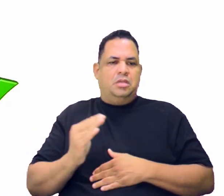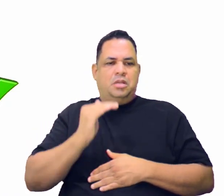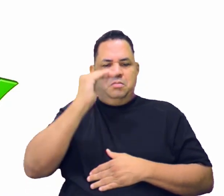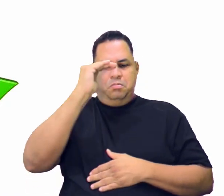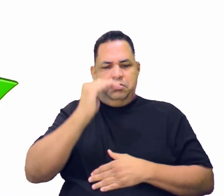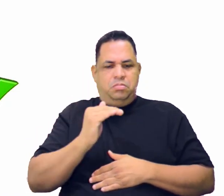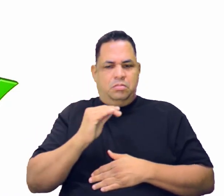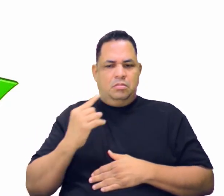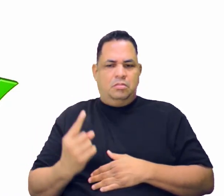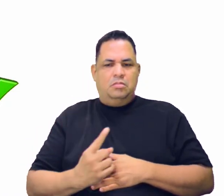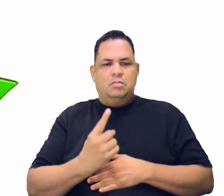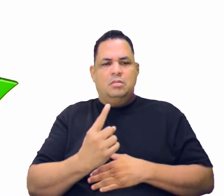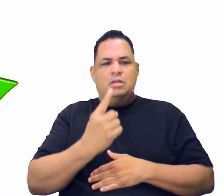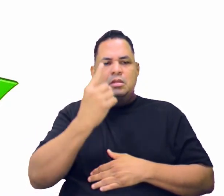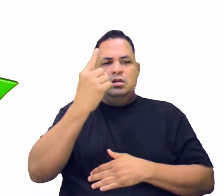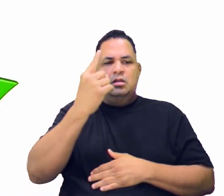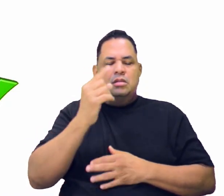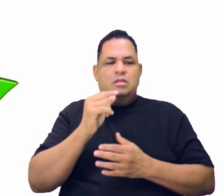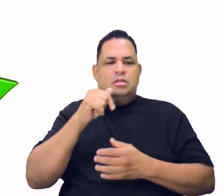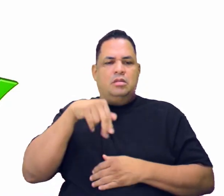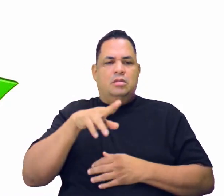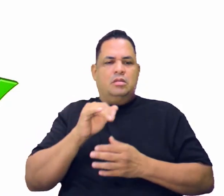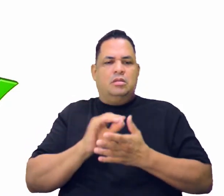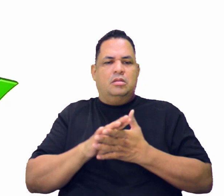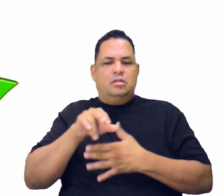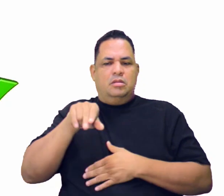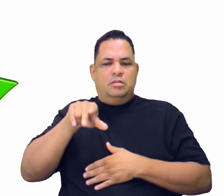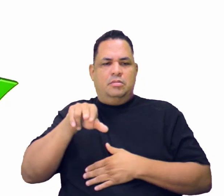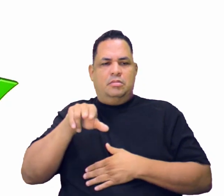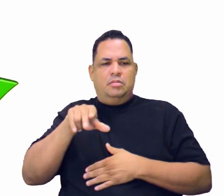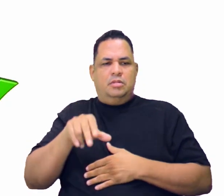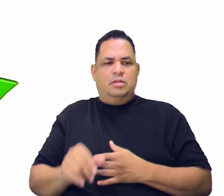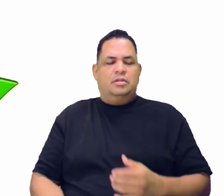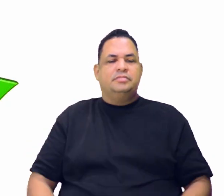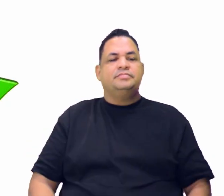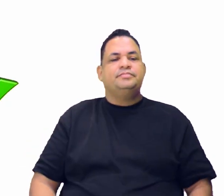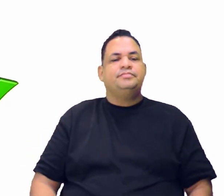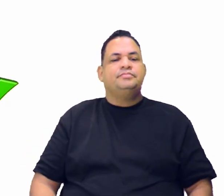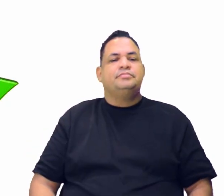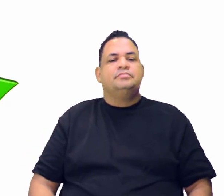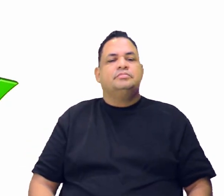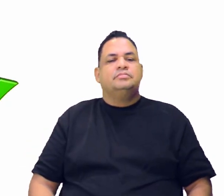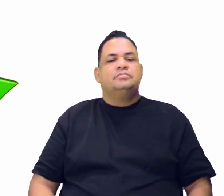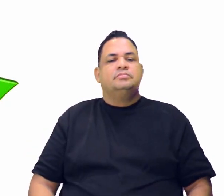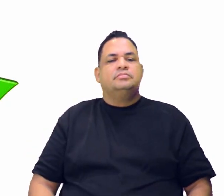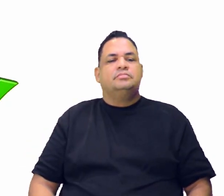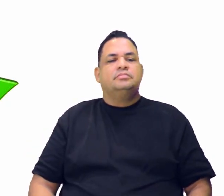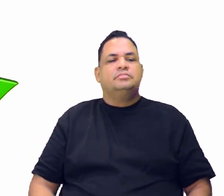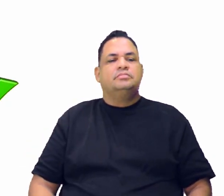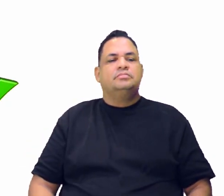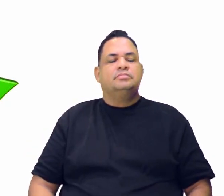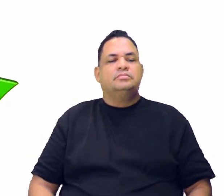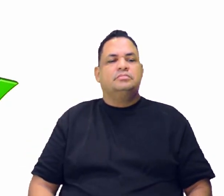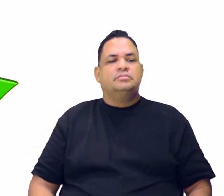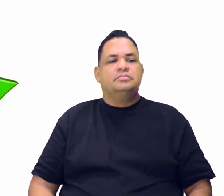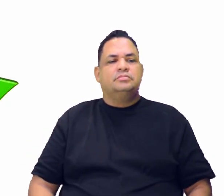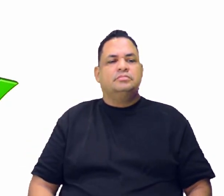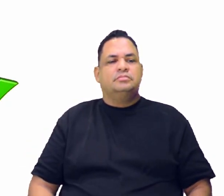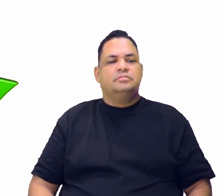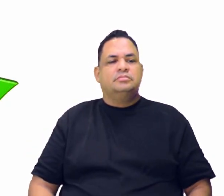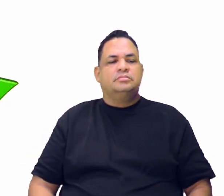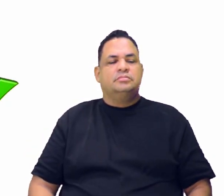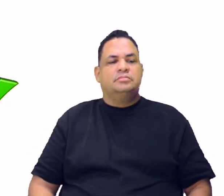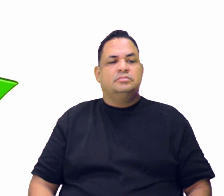alta que a irmã. Então, o